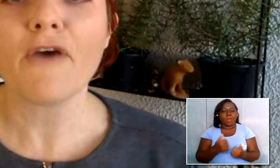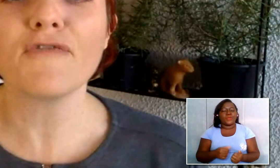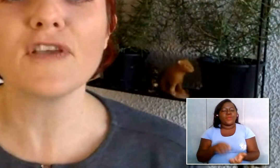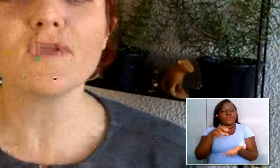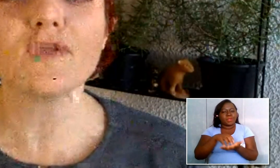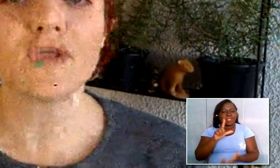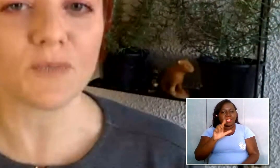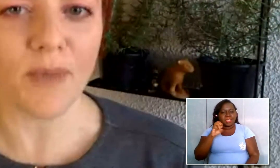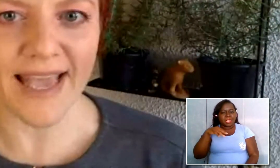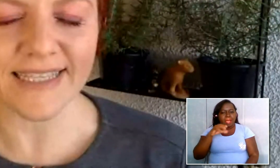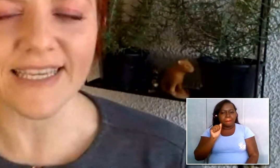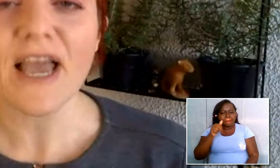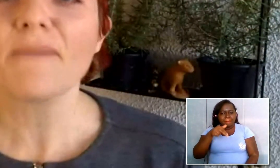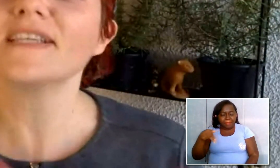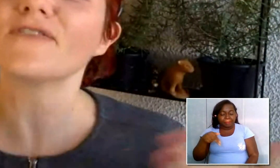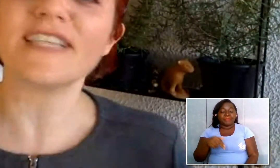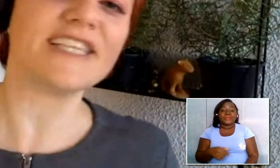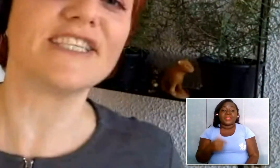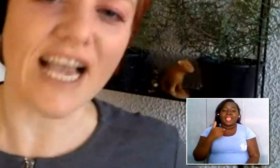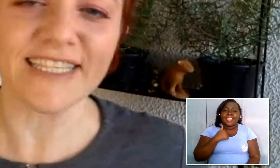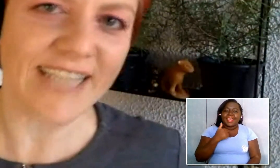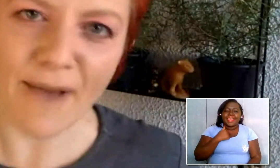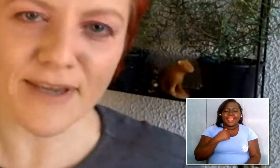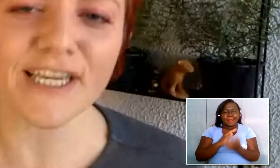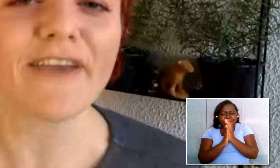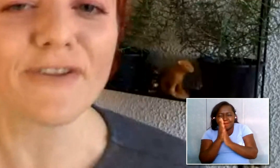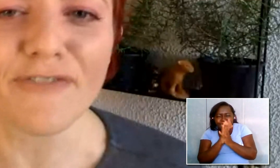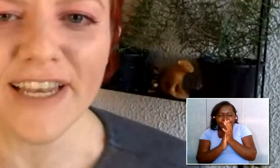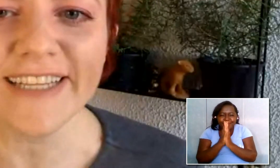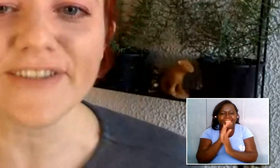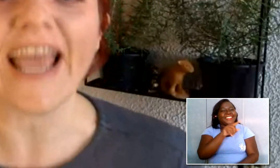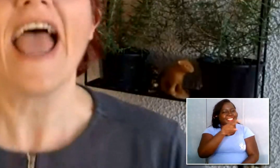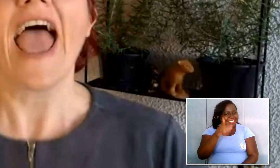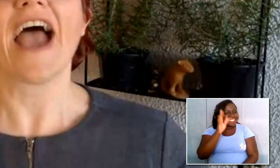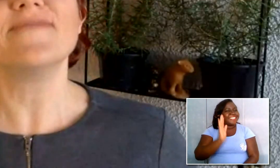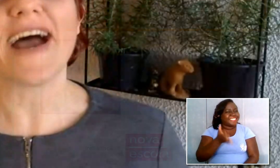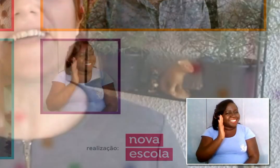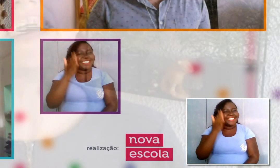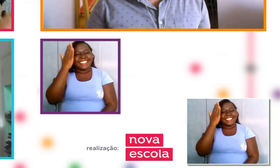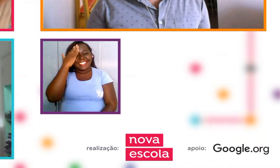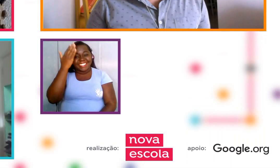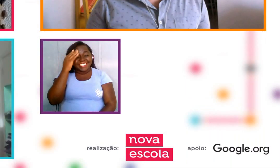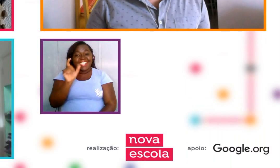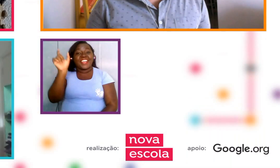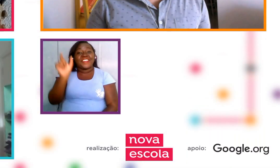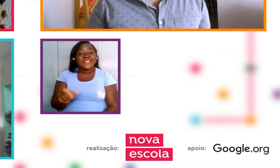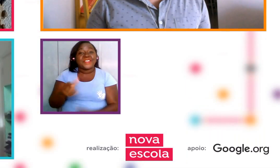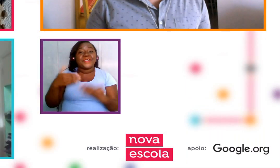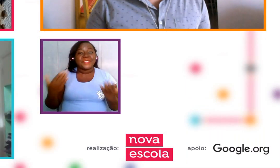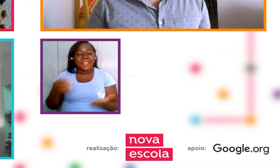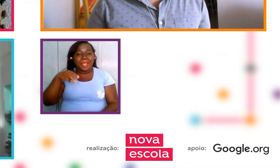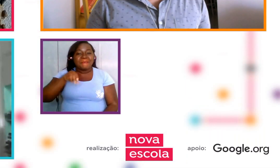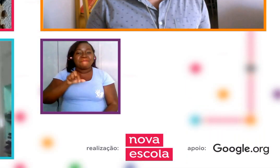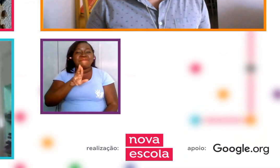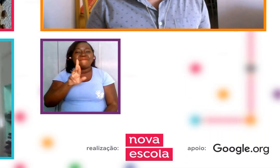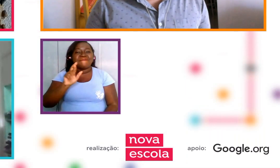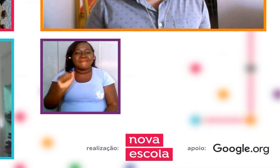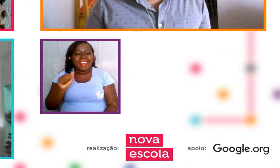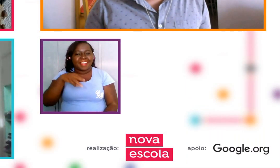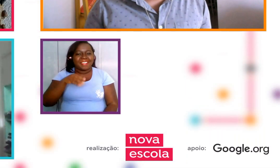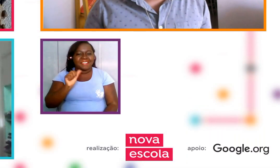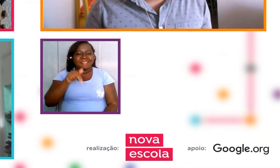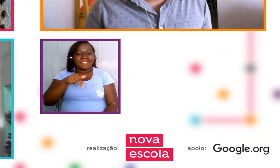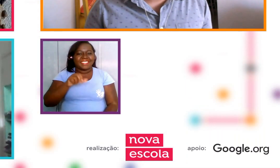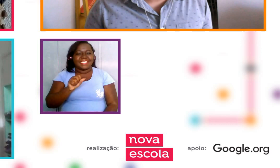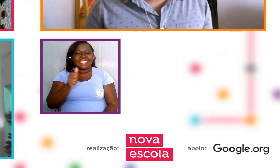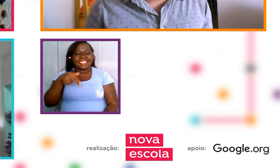2019. Eu fiz um suspense, mas vocês já sabem de quem eu estou falando, né? É a Mara Mansani. Bem-vinda, Mara. A gente